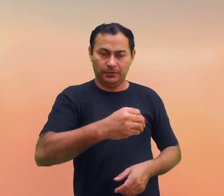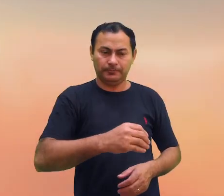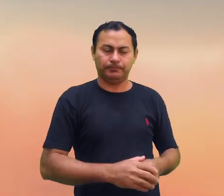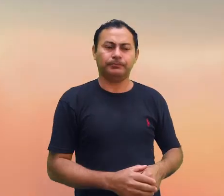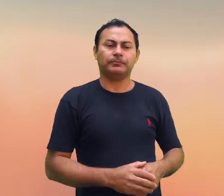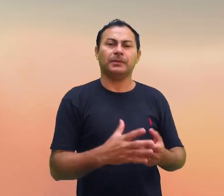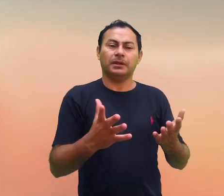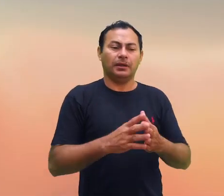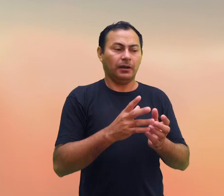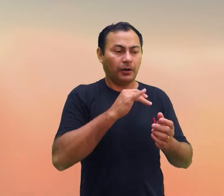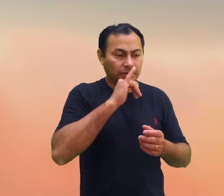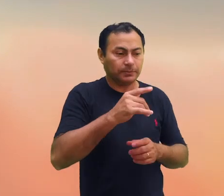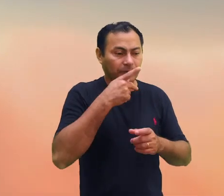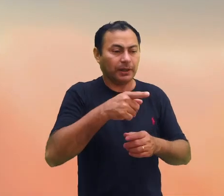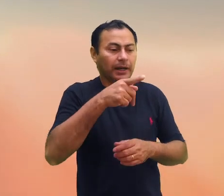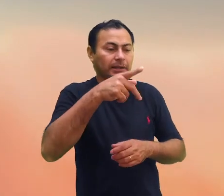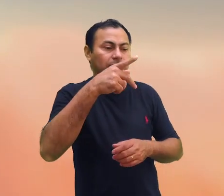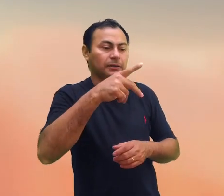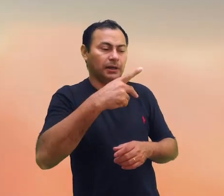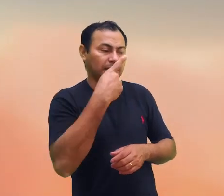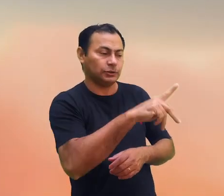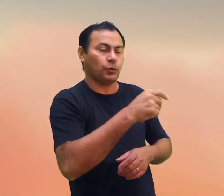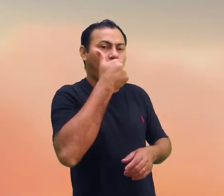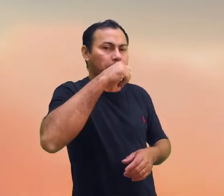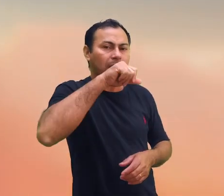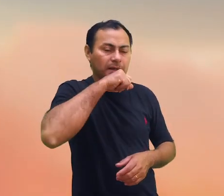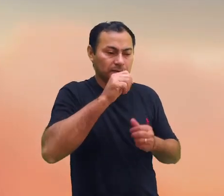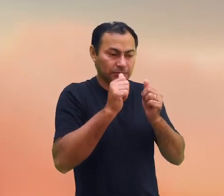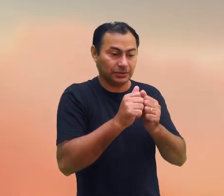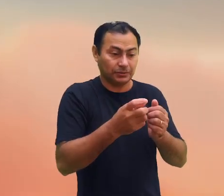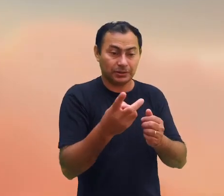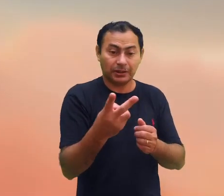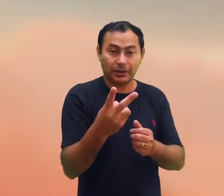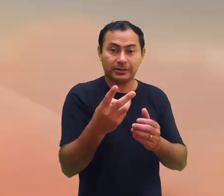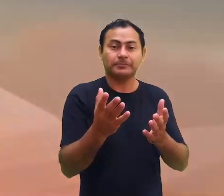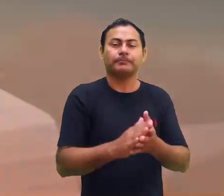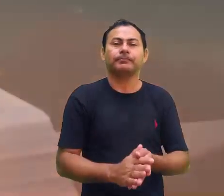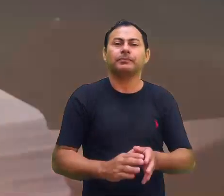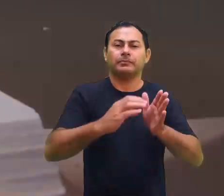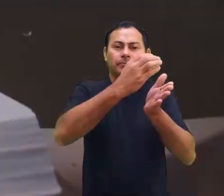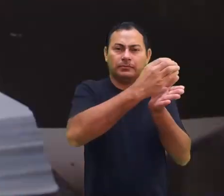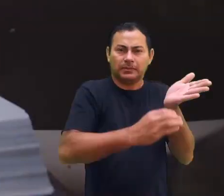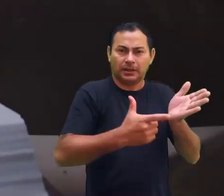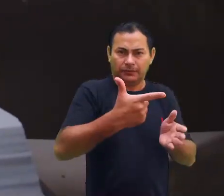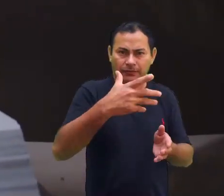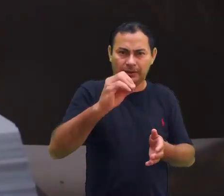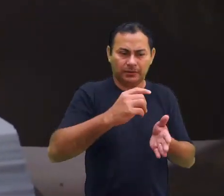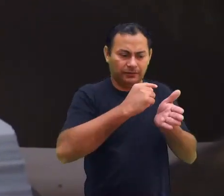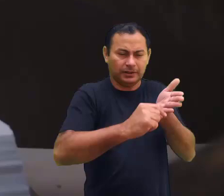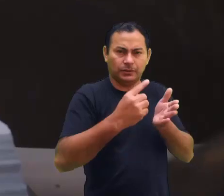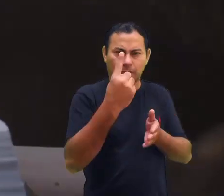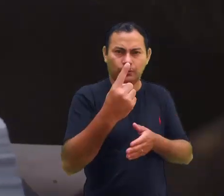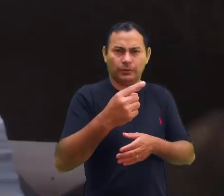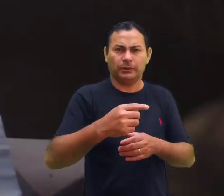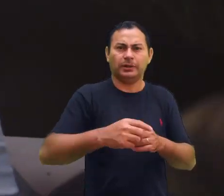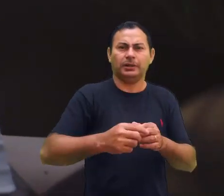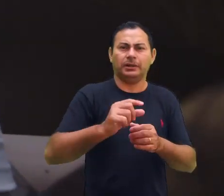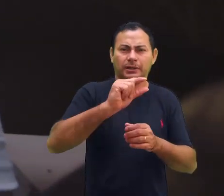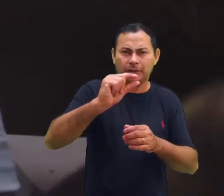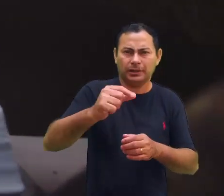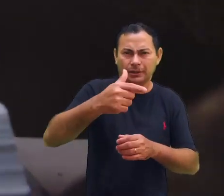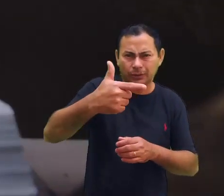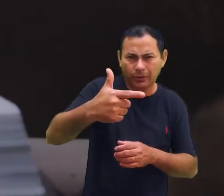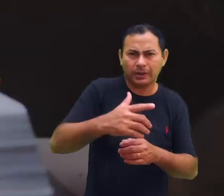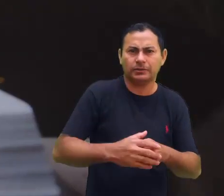seu filho. E ao discípulo: Aí está a sua mãe. No capítulo 20, versículos 1 e 2, João